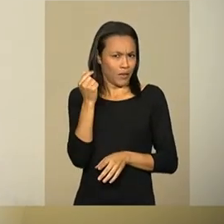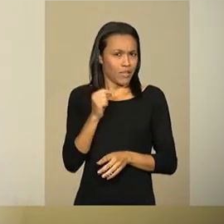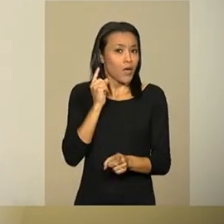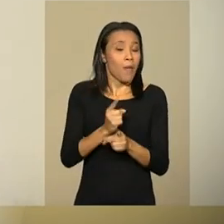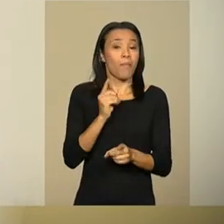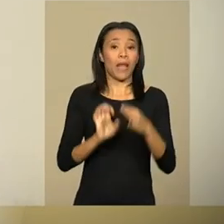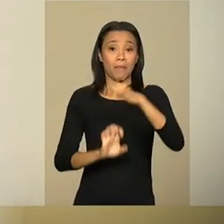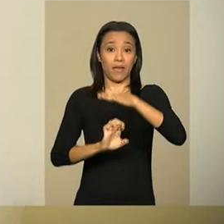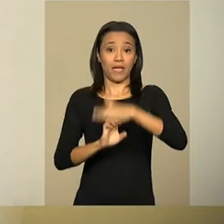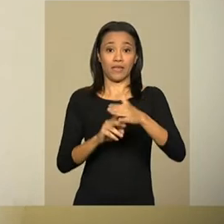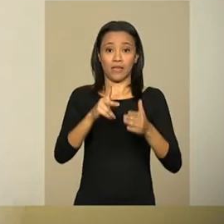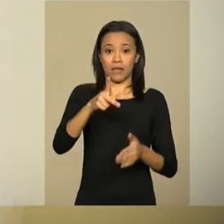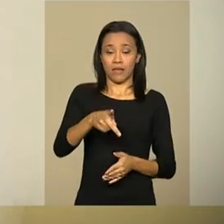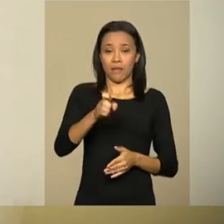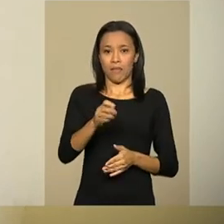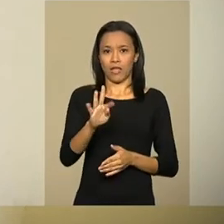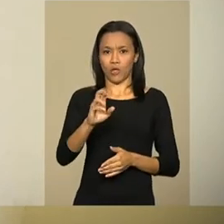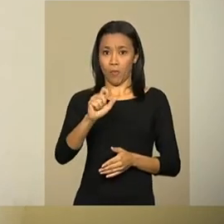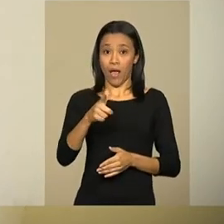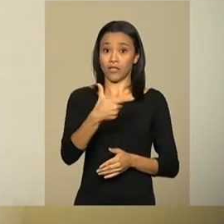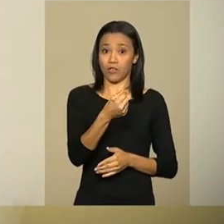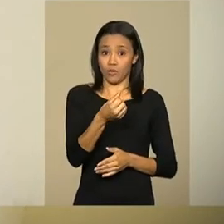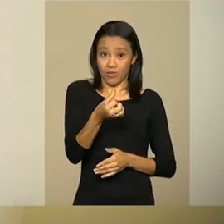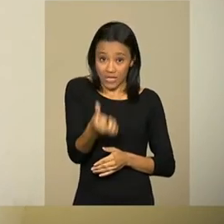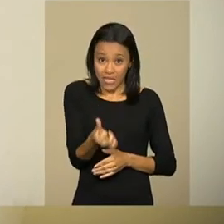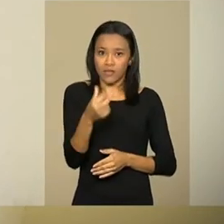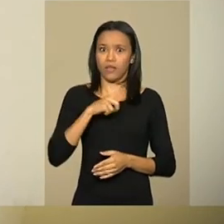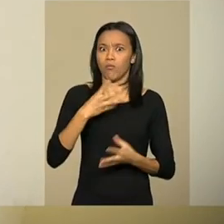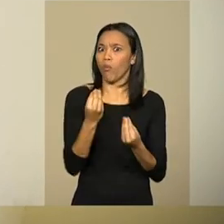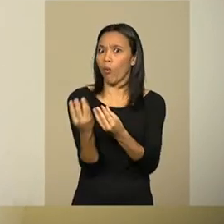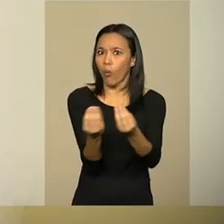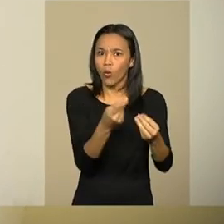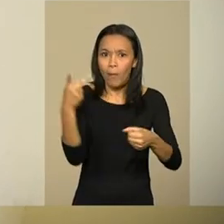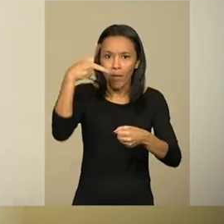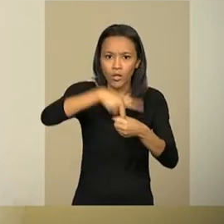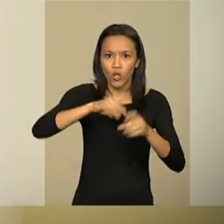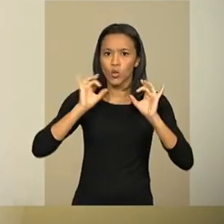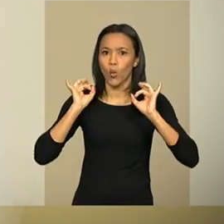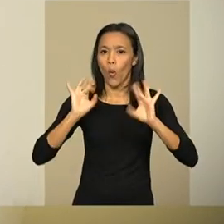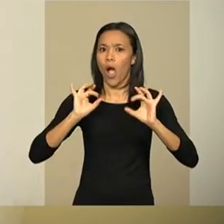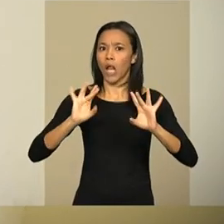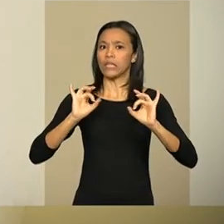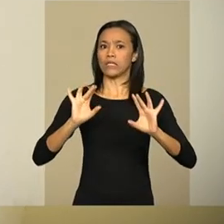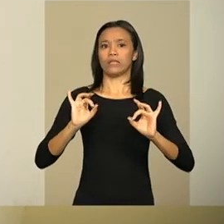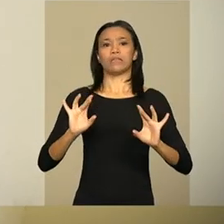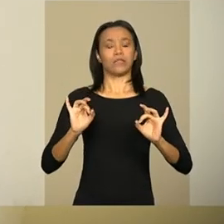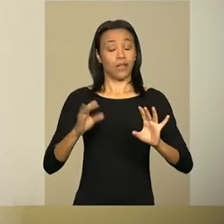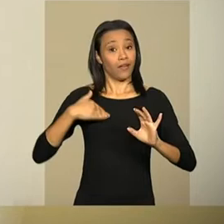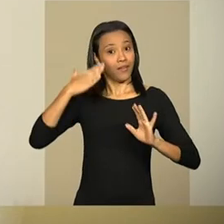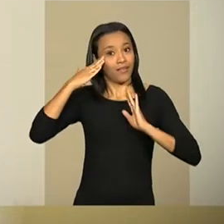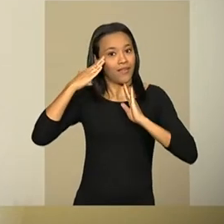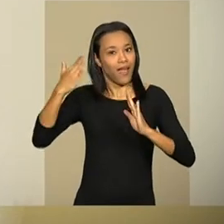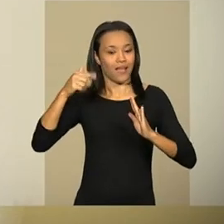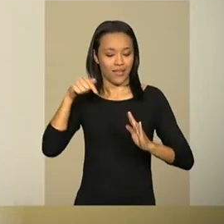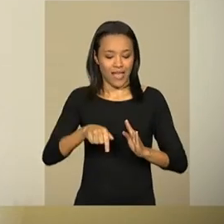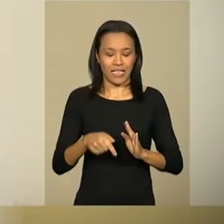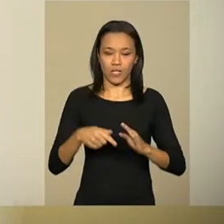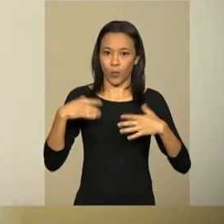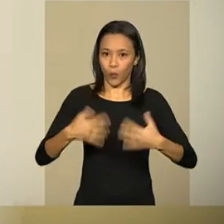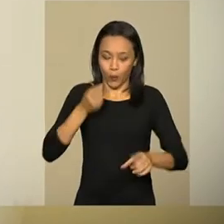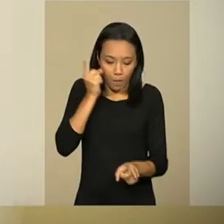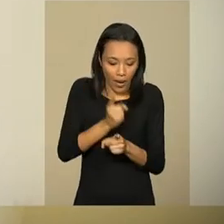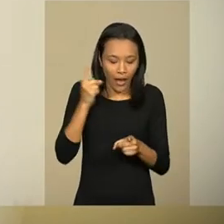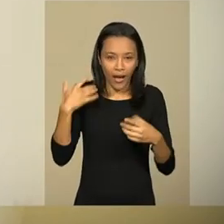Petrobras em 2006 e tem muito petróleo e de boa qualidade graças a essa enorme riqueza que